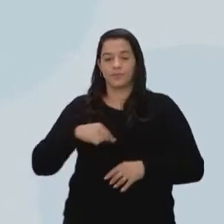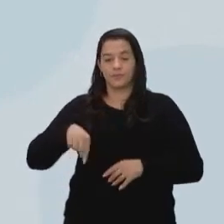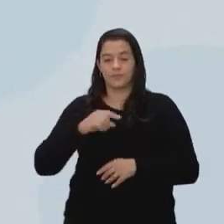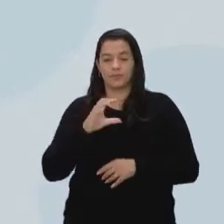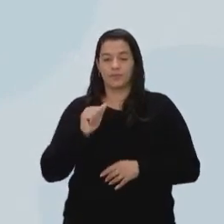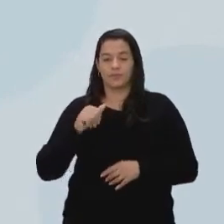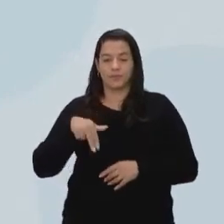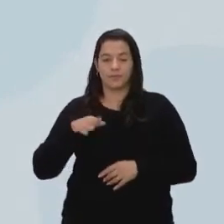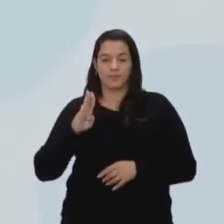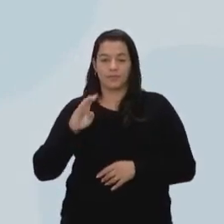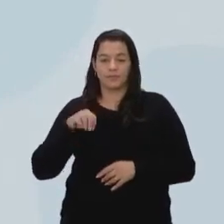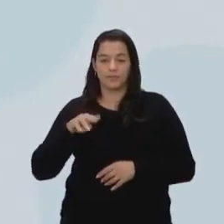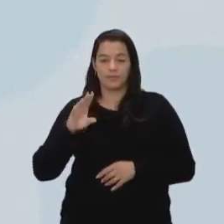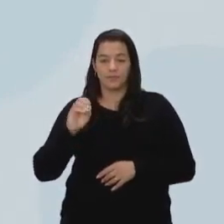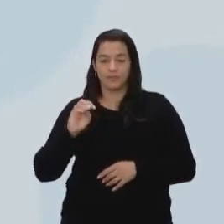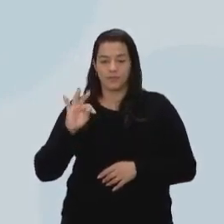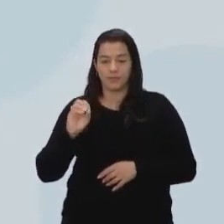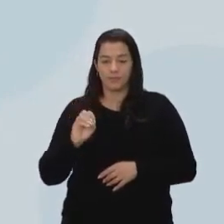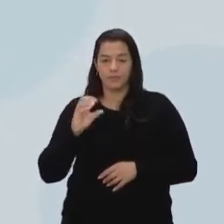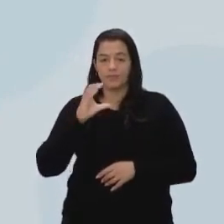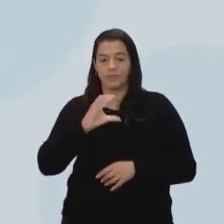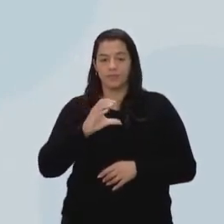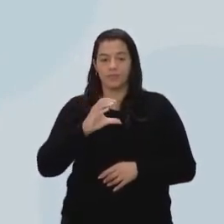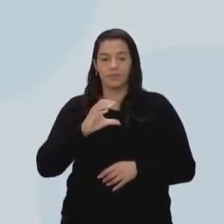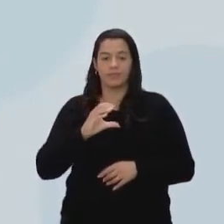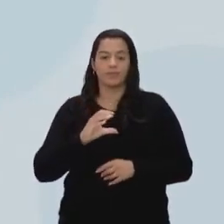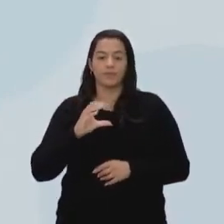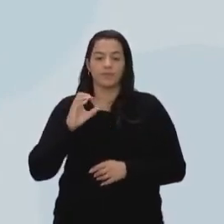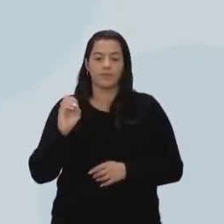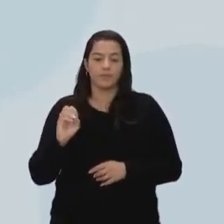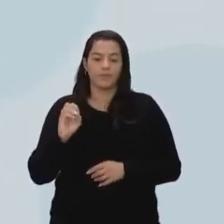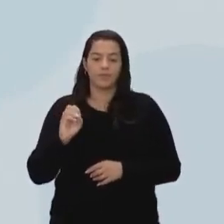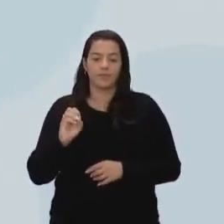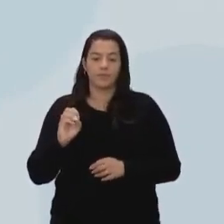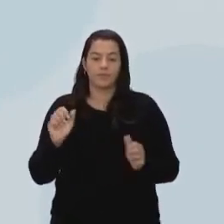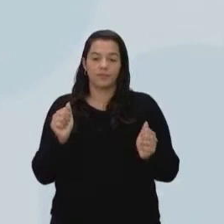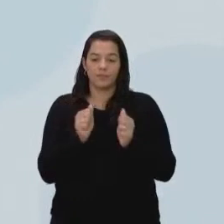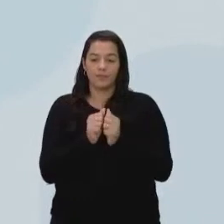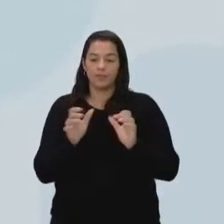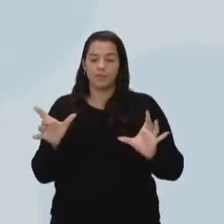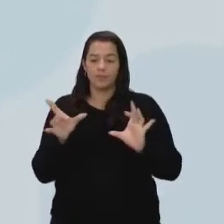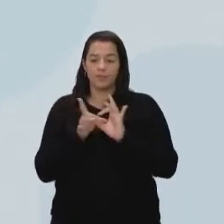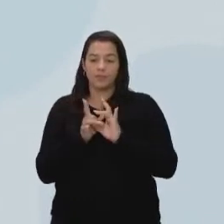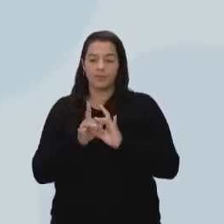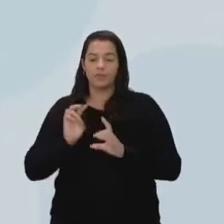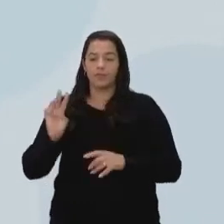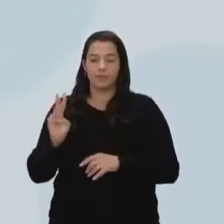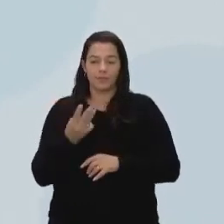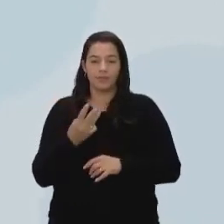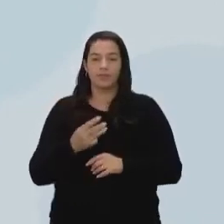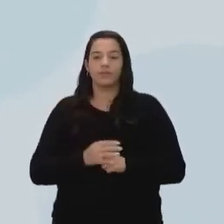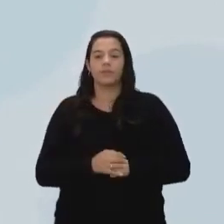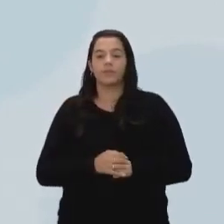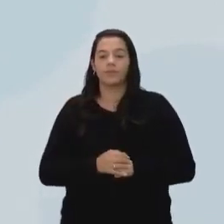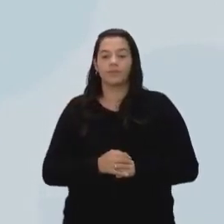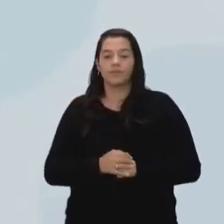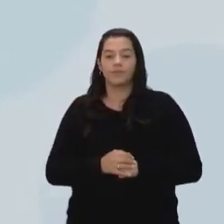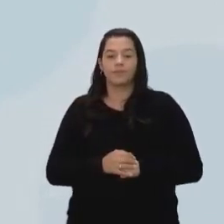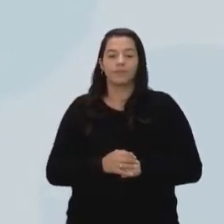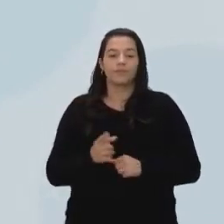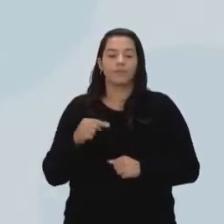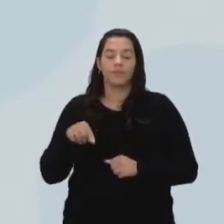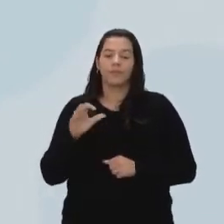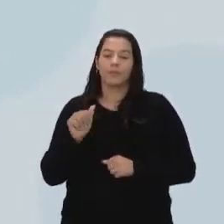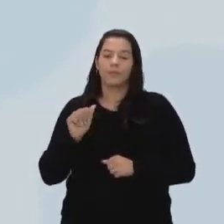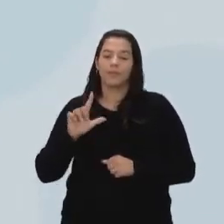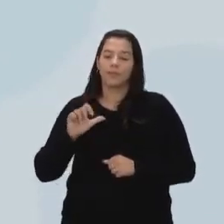carbonato. Carbonato de cálcio. O C é o carbono, o oxigênio, a junção desses dá esse carbonato que você falou. Entendi. E o cálcio é o